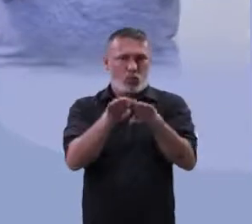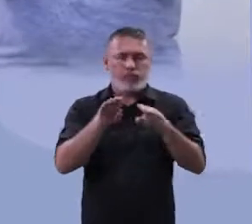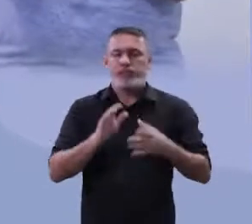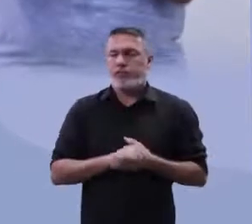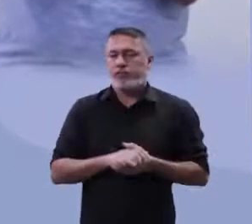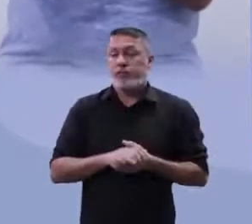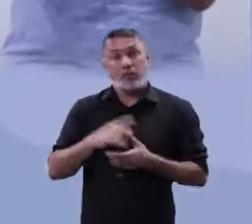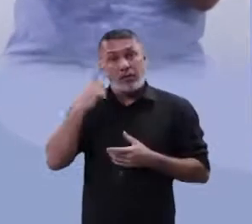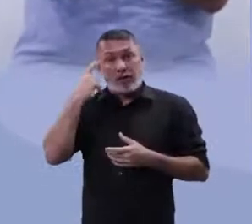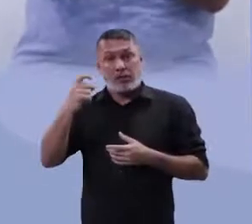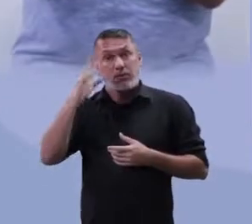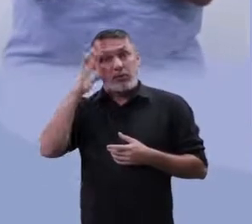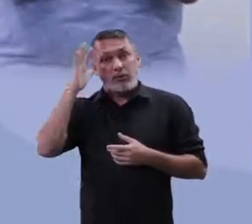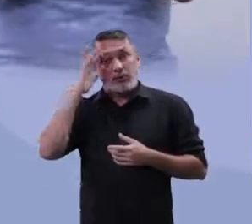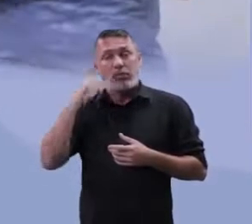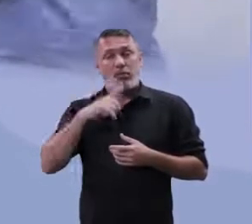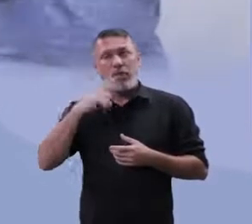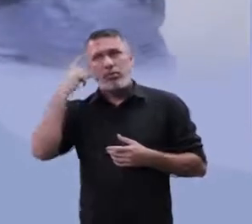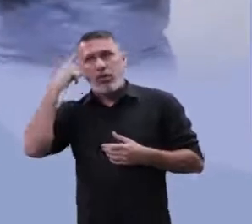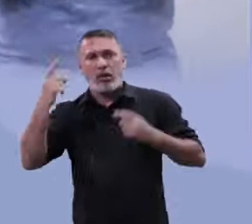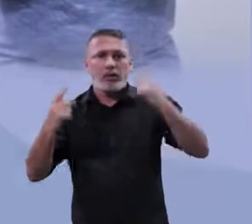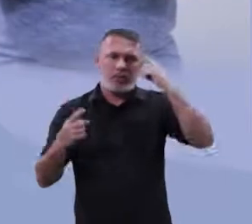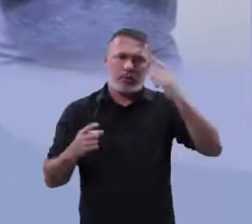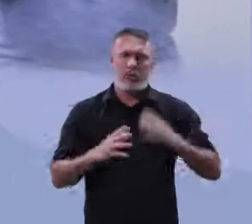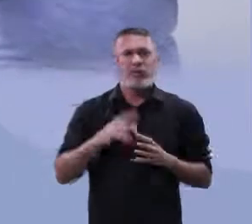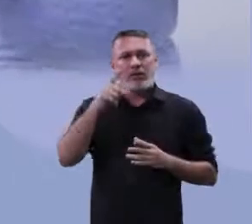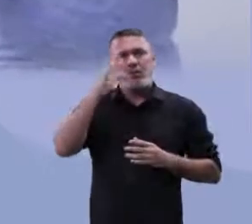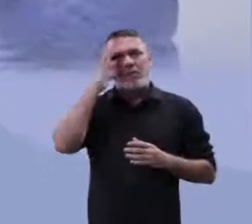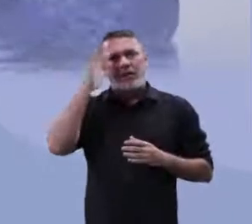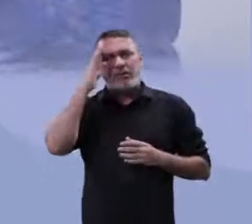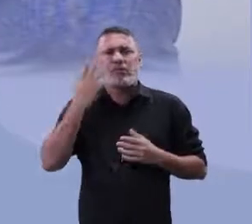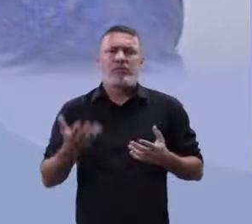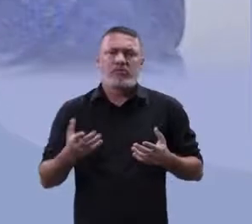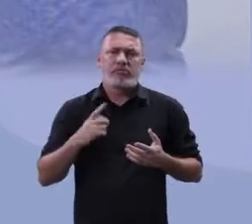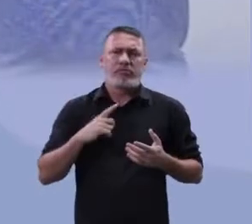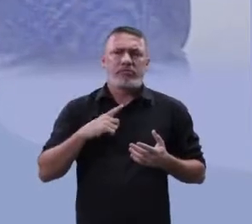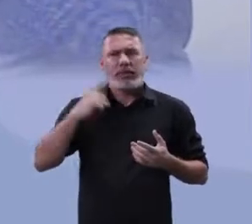globalizado. Então é interessante nós pensar nessa ideia. Pense